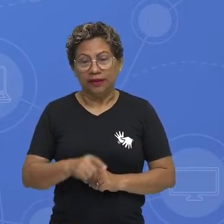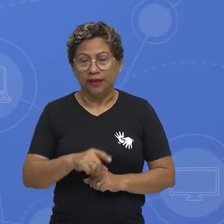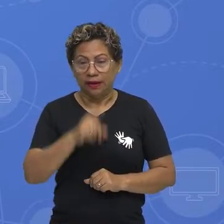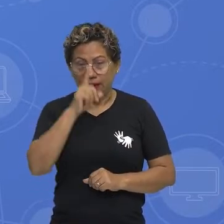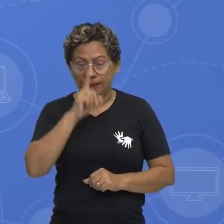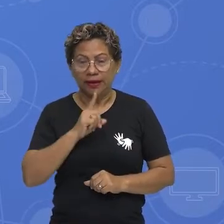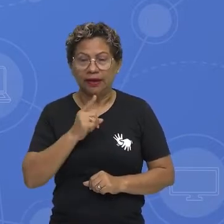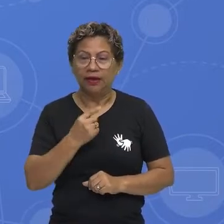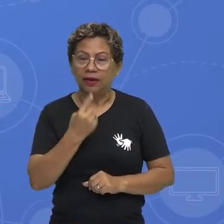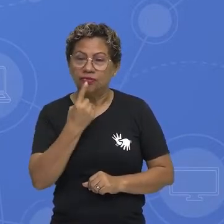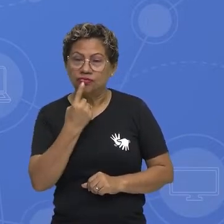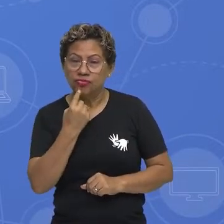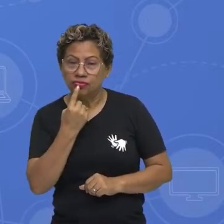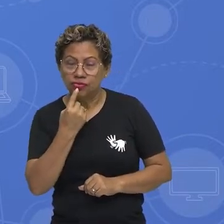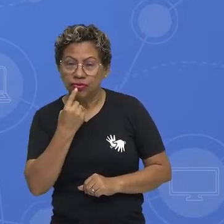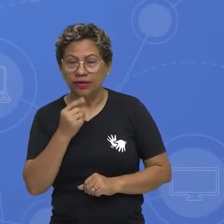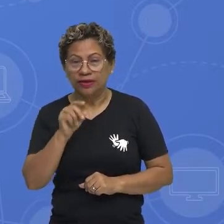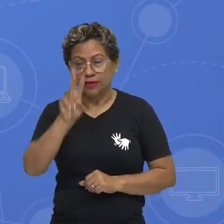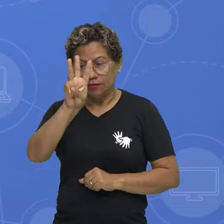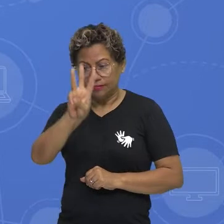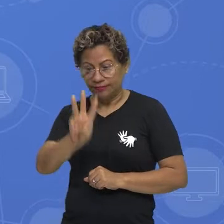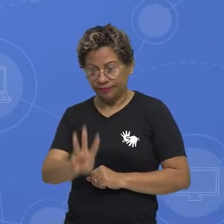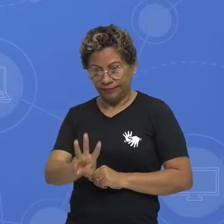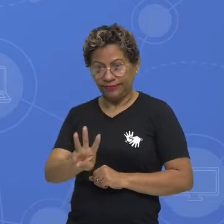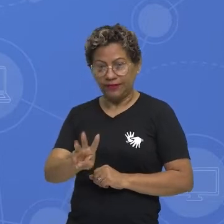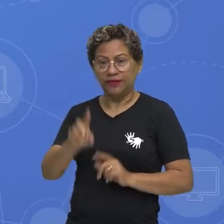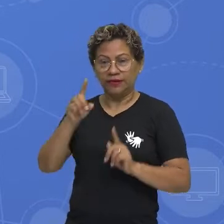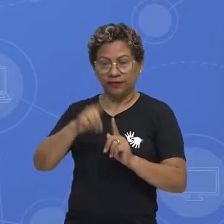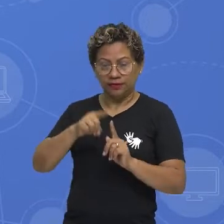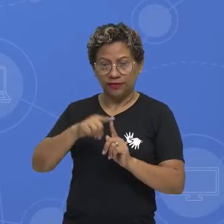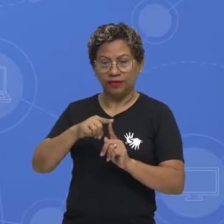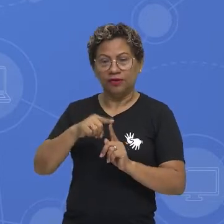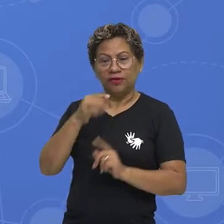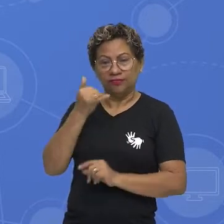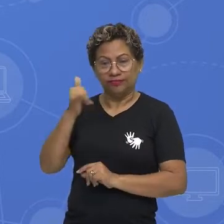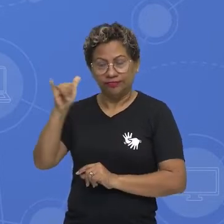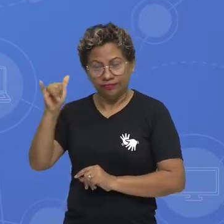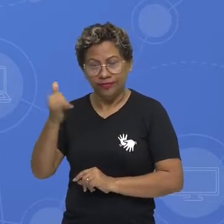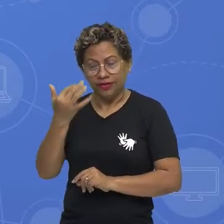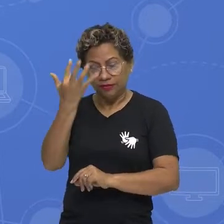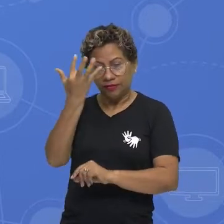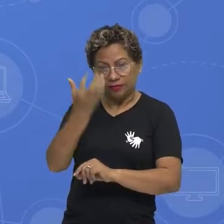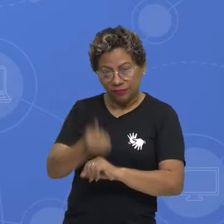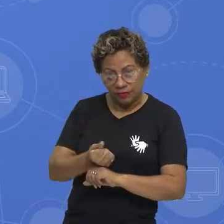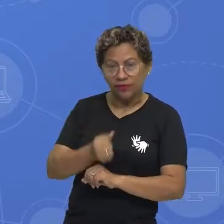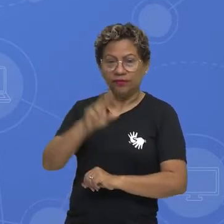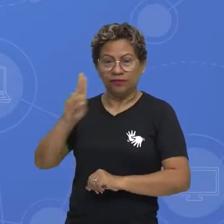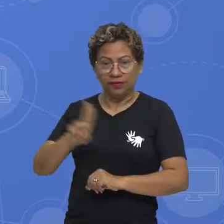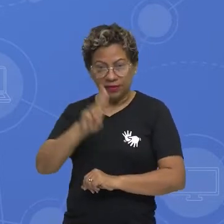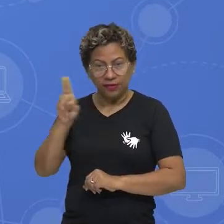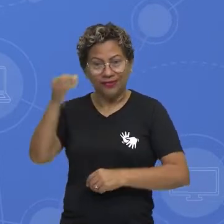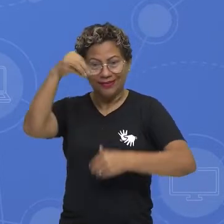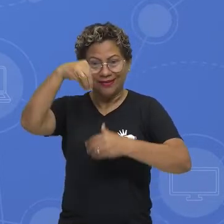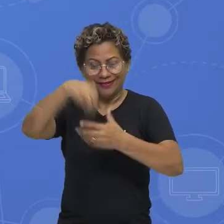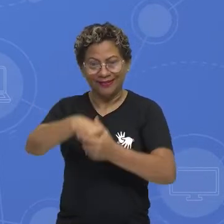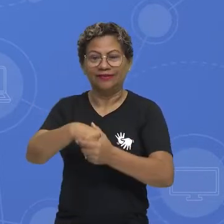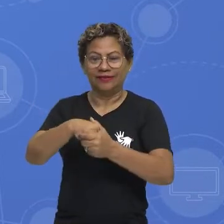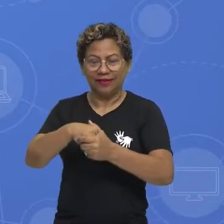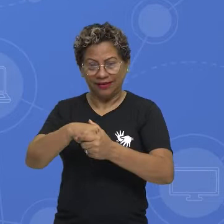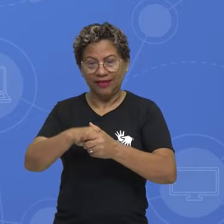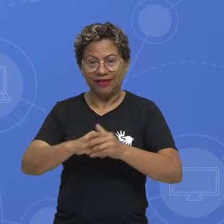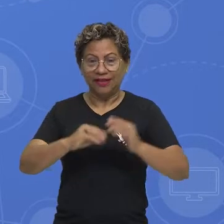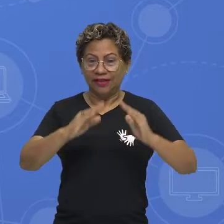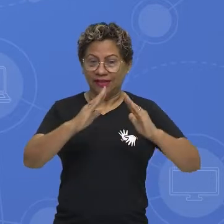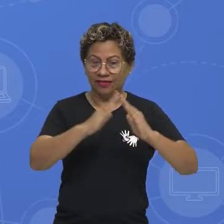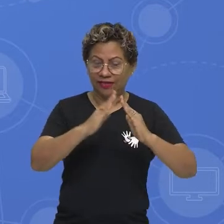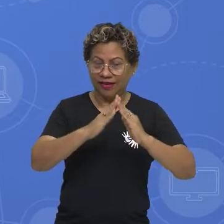Fique de olho nestas barras. Elas vão indicar a geração de energia solar, o consumo e os créditos acumulados. Como